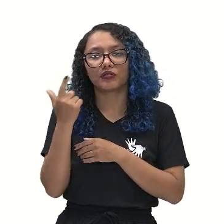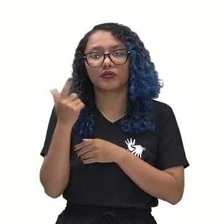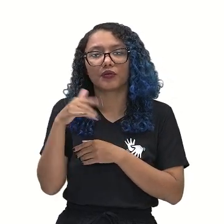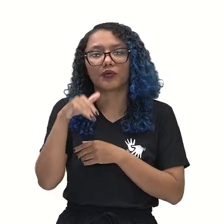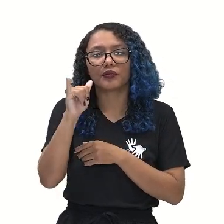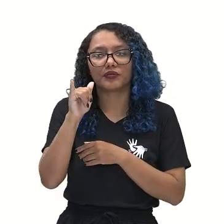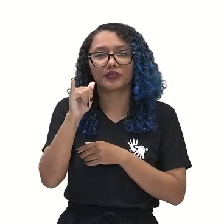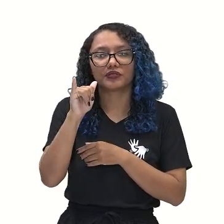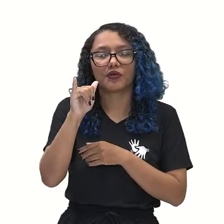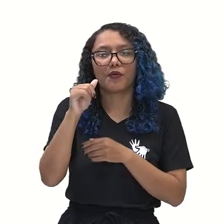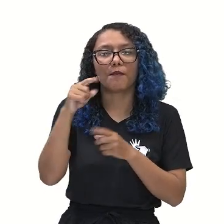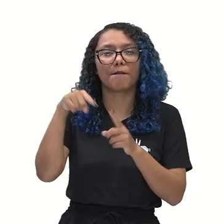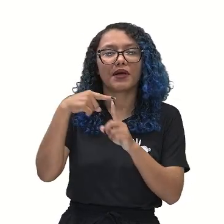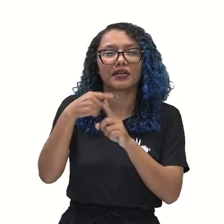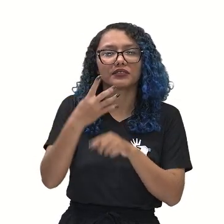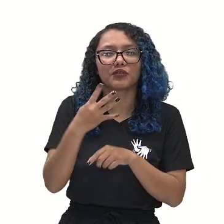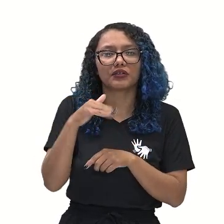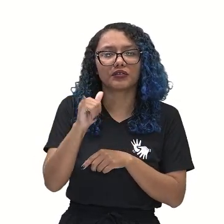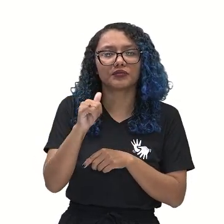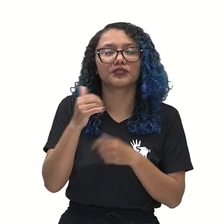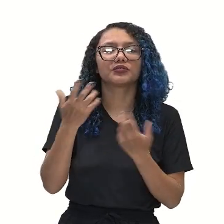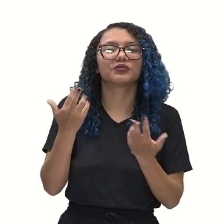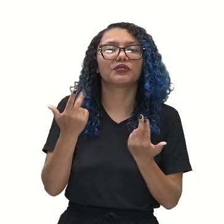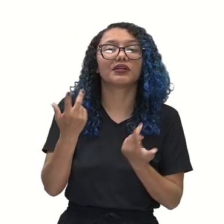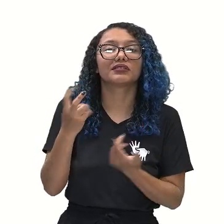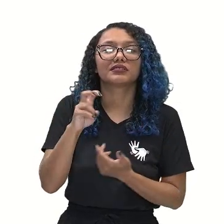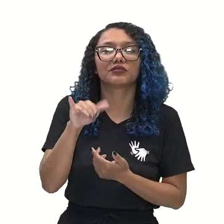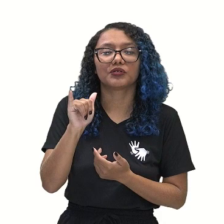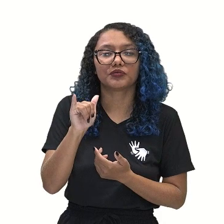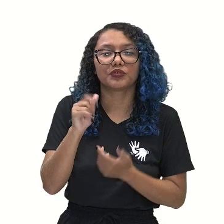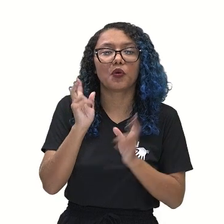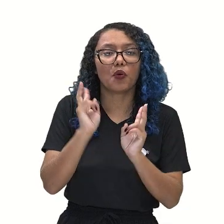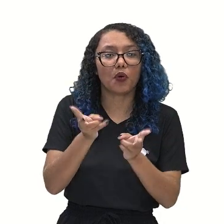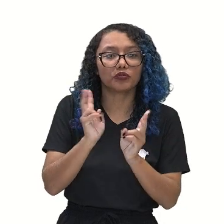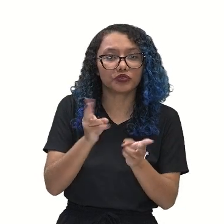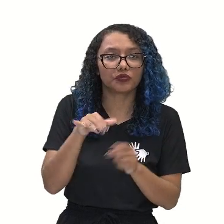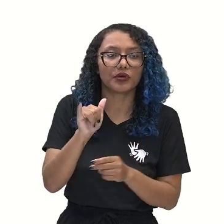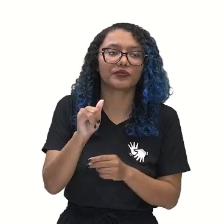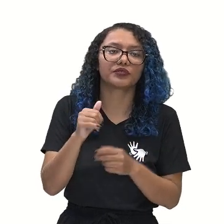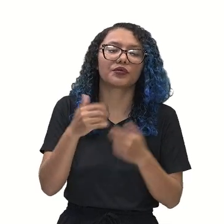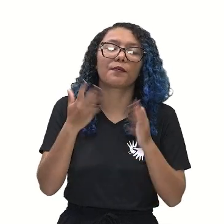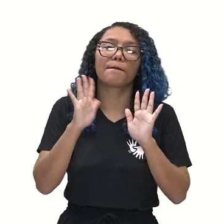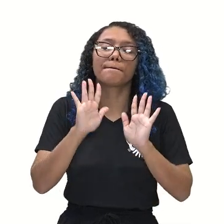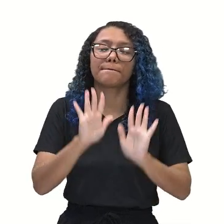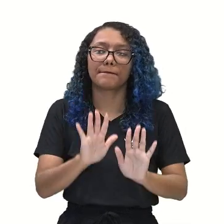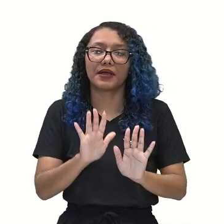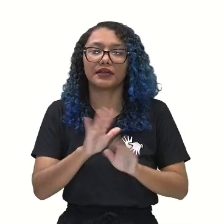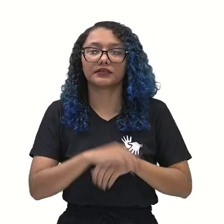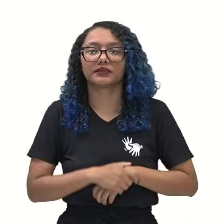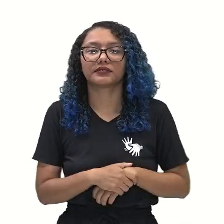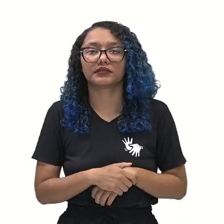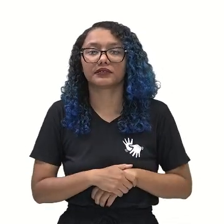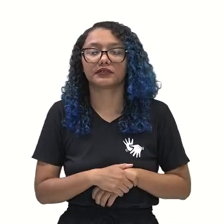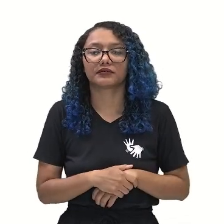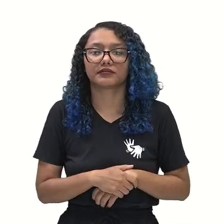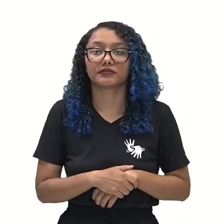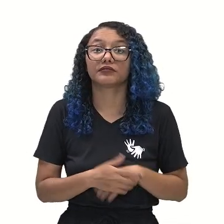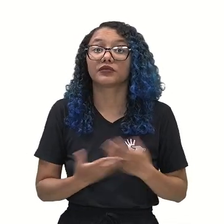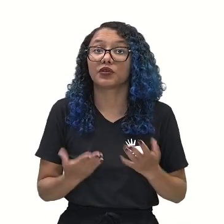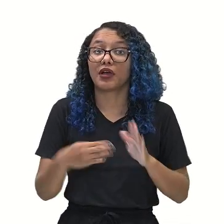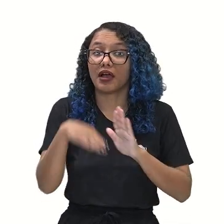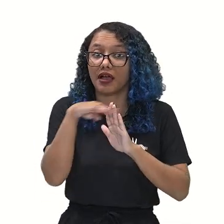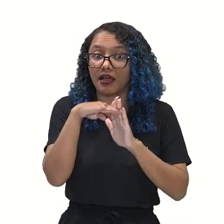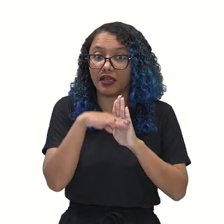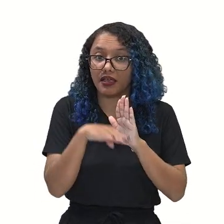com 4y, vai dar 5y, não desaparece ninguém. Mas, pelo processo da adição, eu vou multiplicar